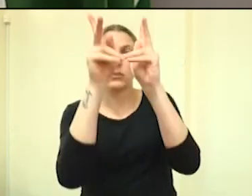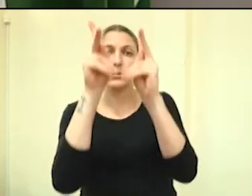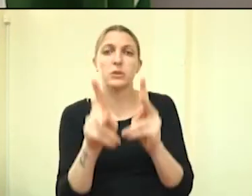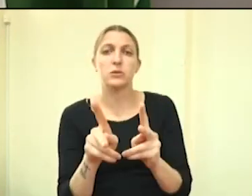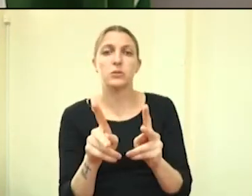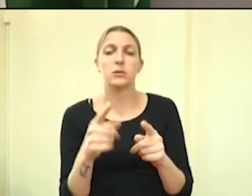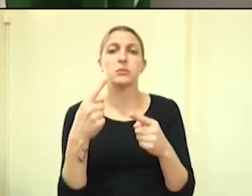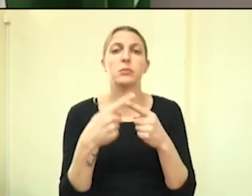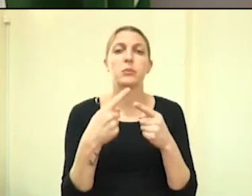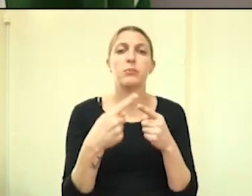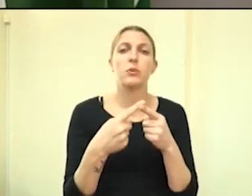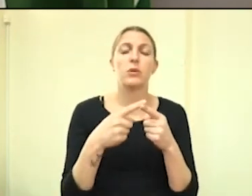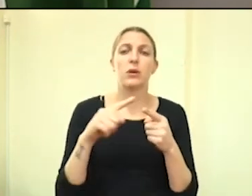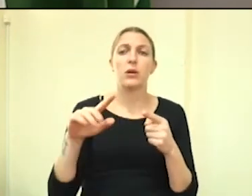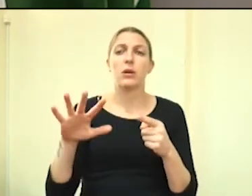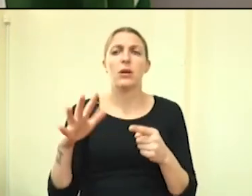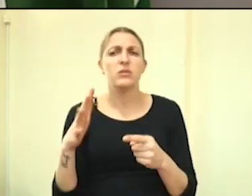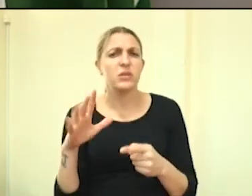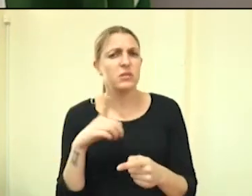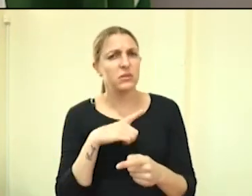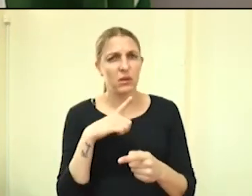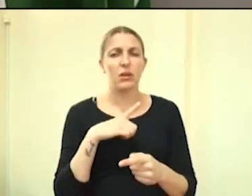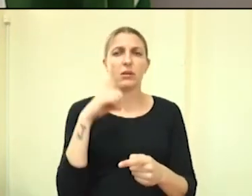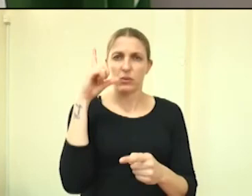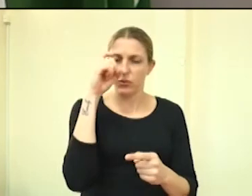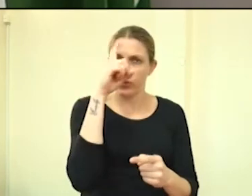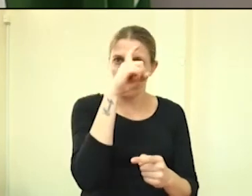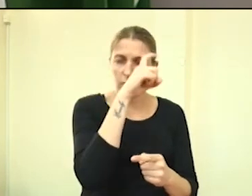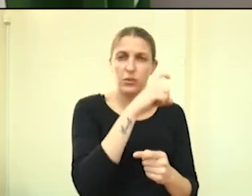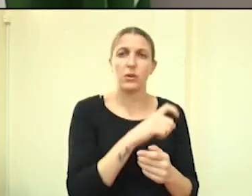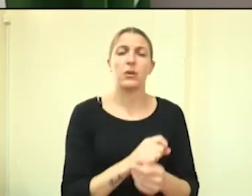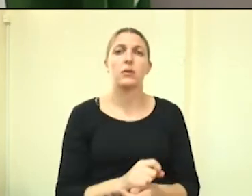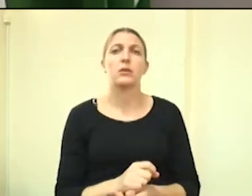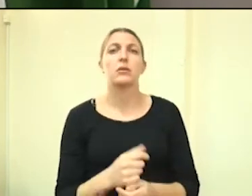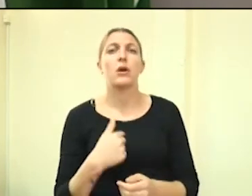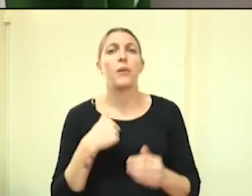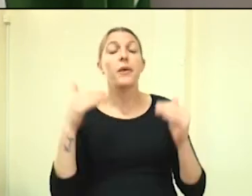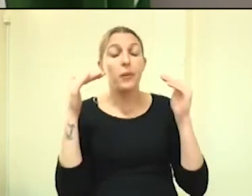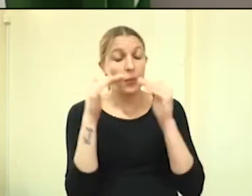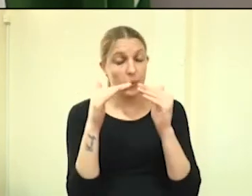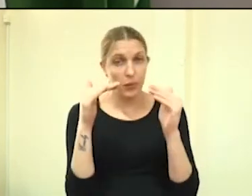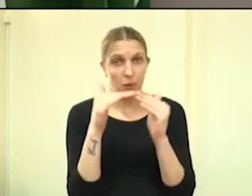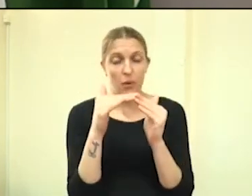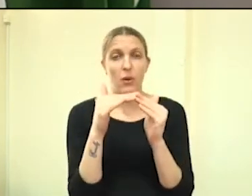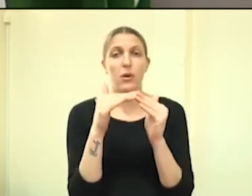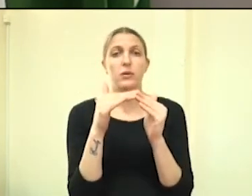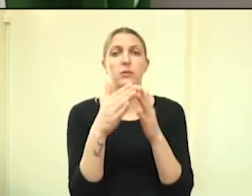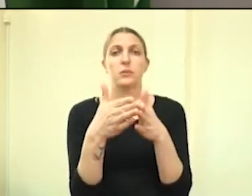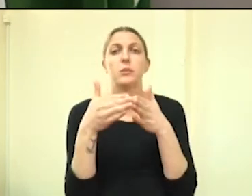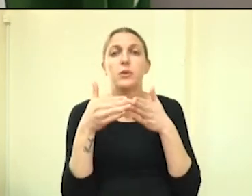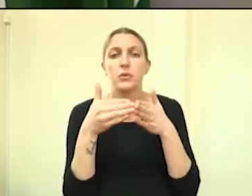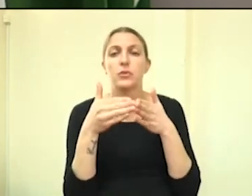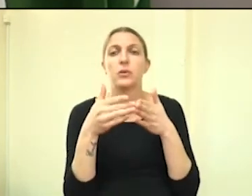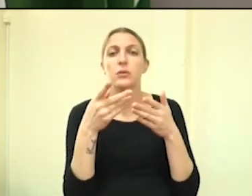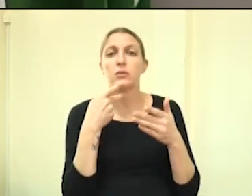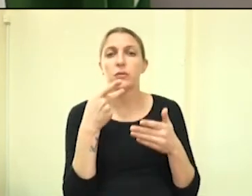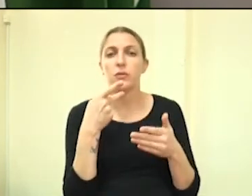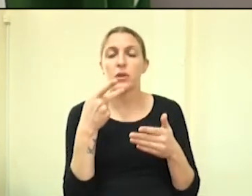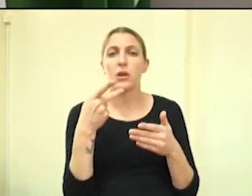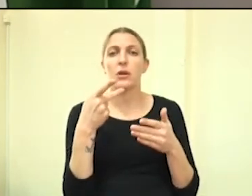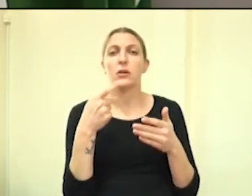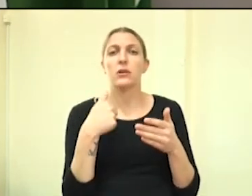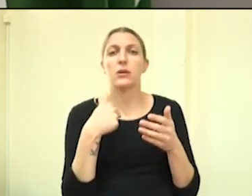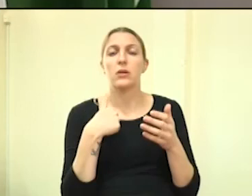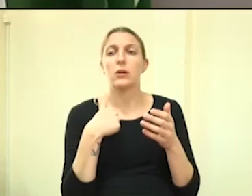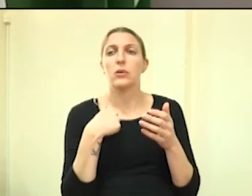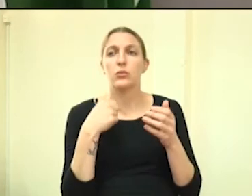nós chegamos, às vezes temos essa dificuldade, né? Então, eu sou totalmente favorável a esse pedido, dizer que me associo a esse pedido,